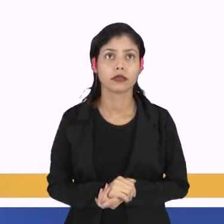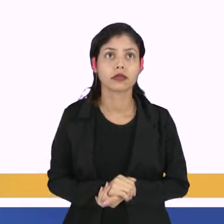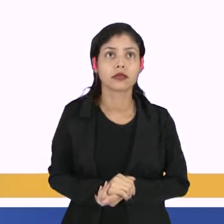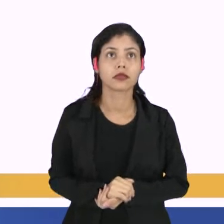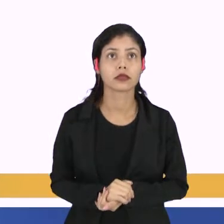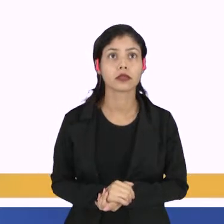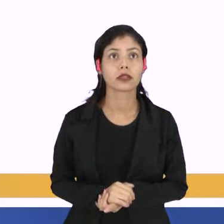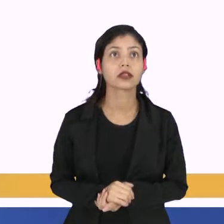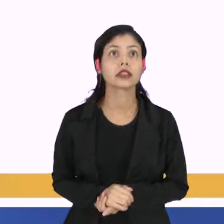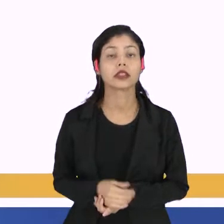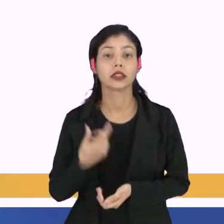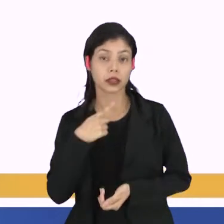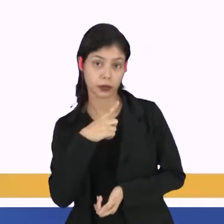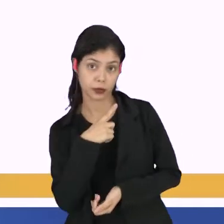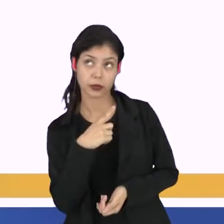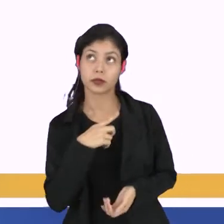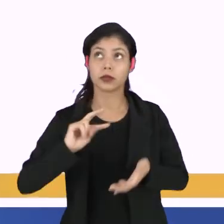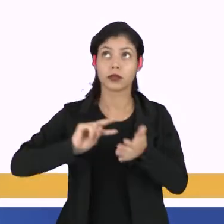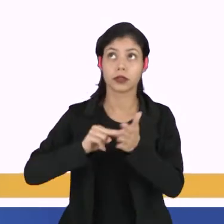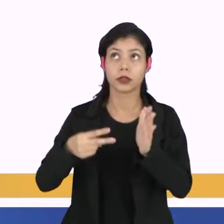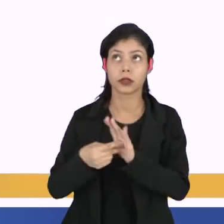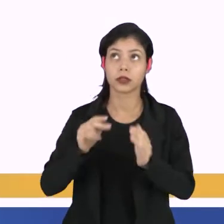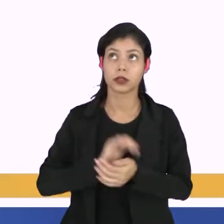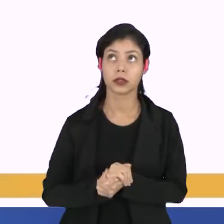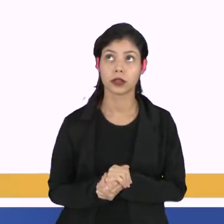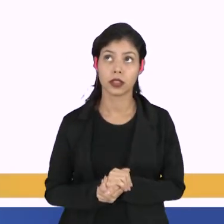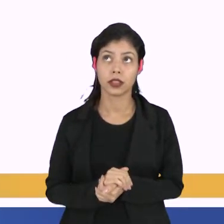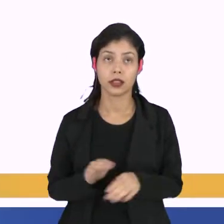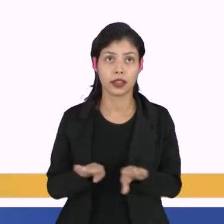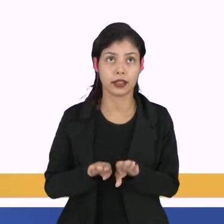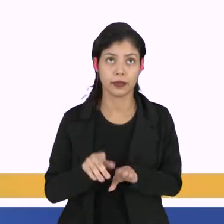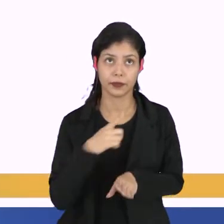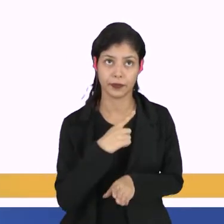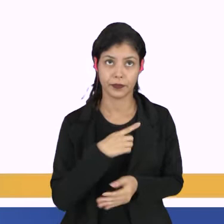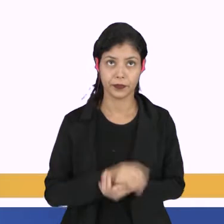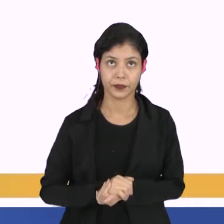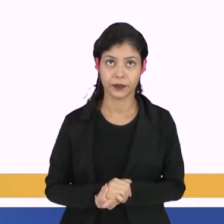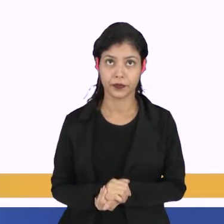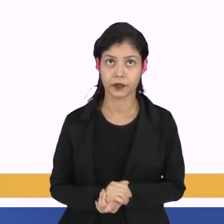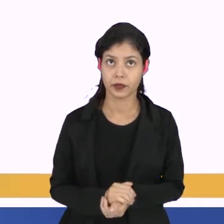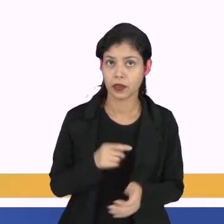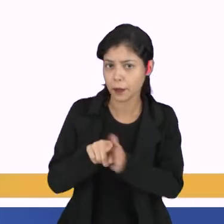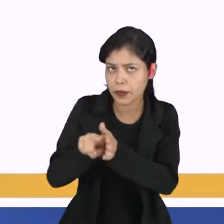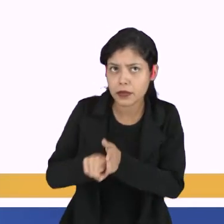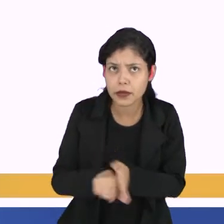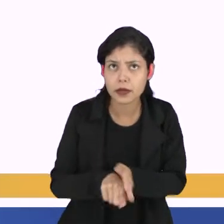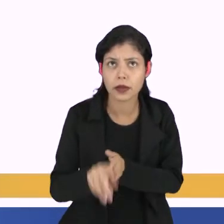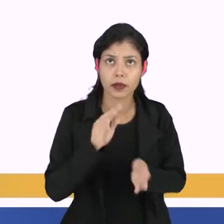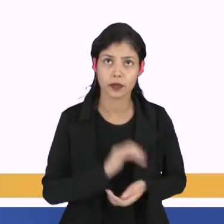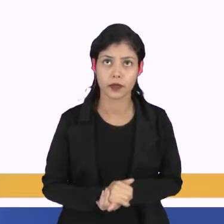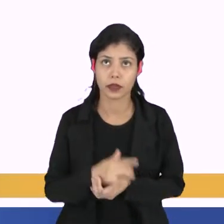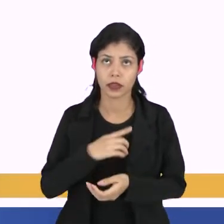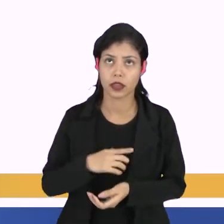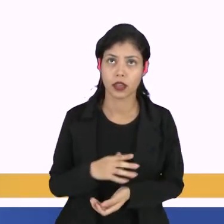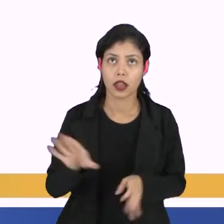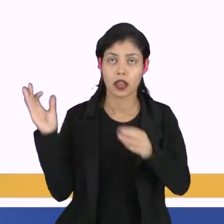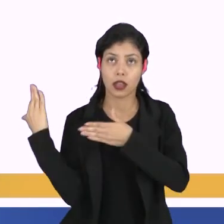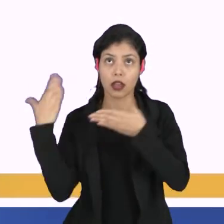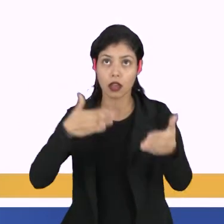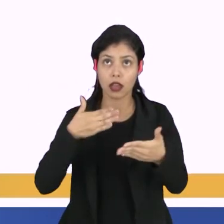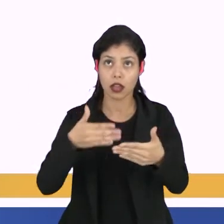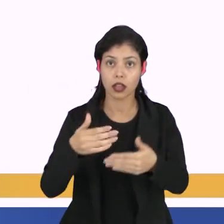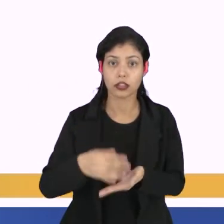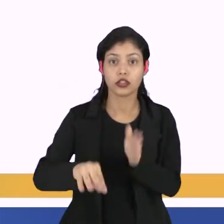que os dados se tornem significativos, devemos recorrer à frequência relativa da pesquisa, sendo esta feita através